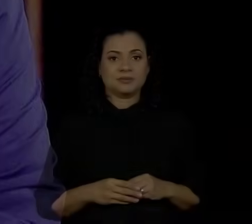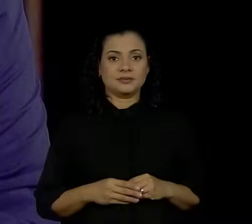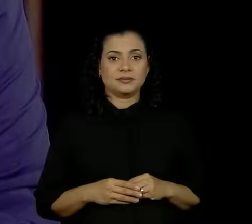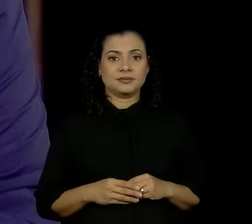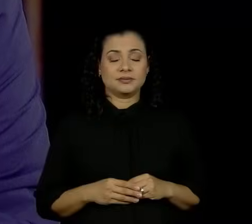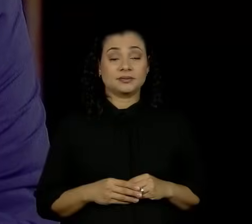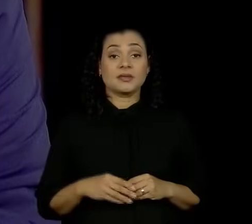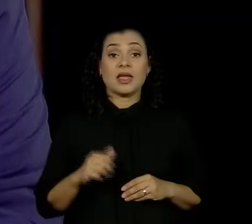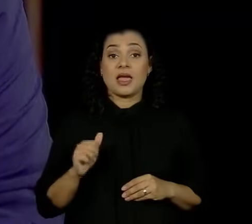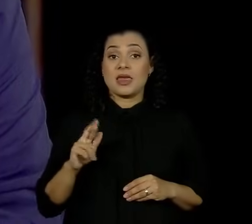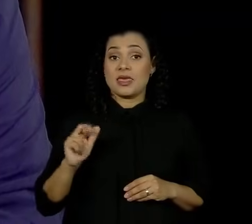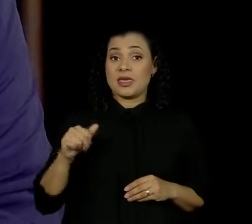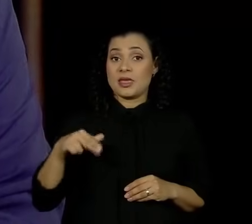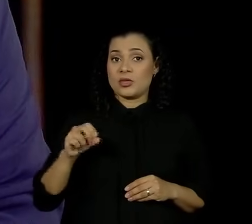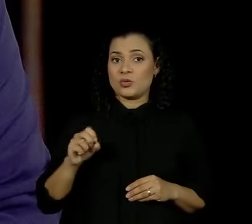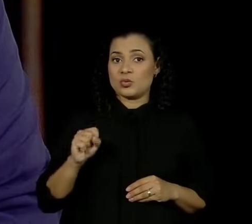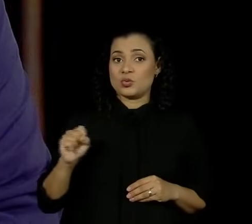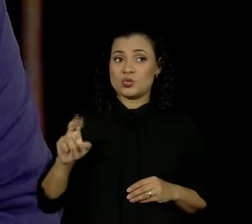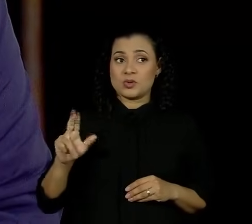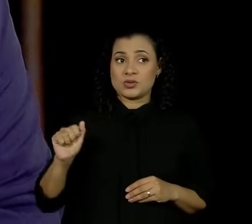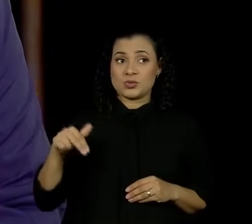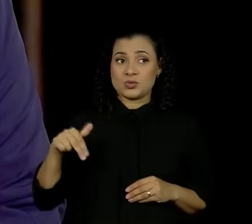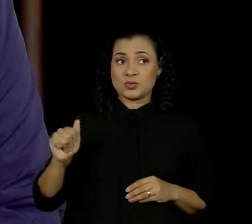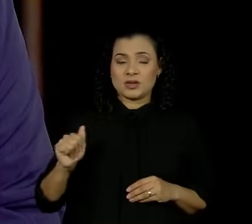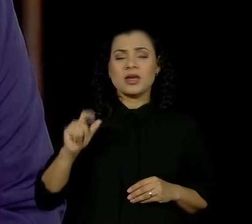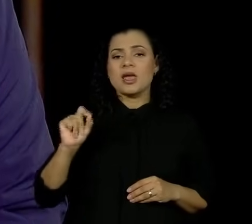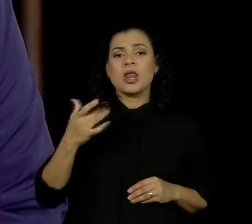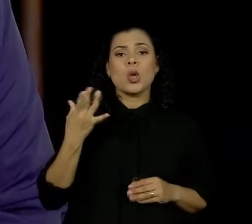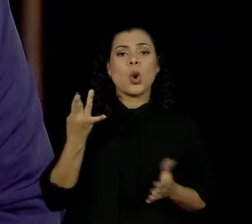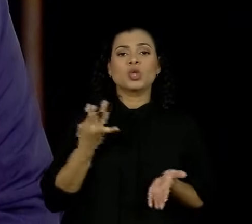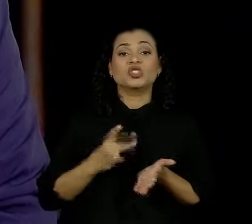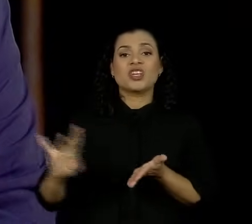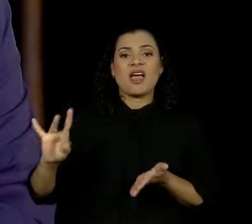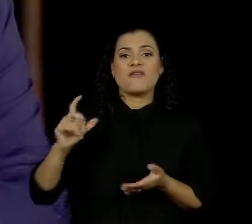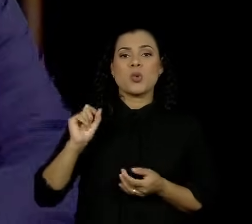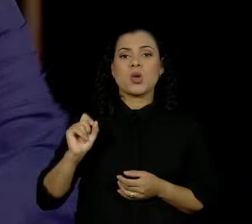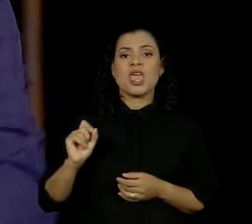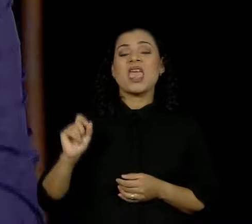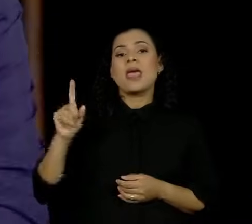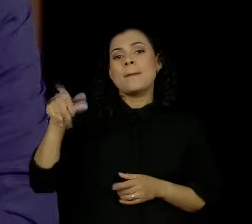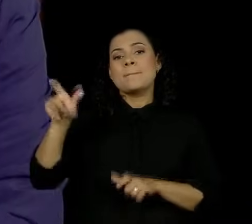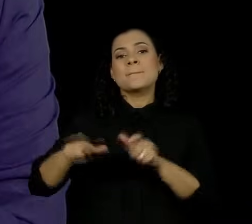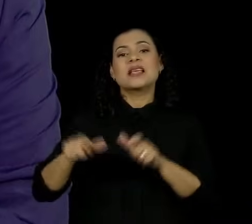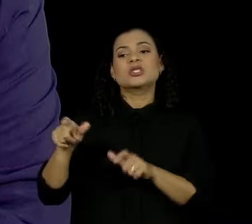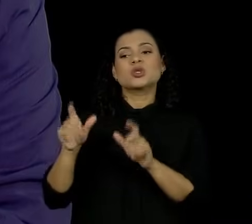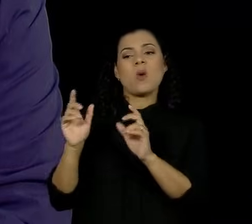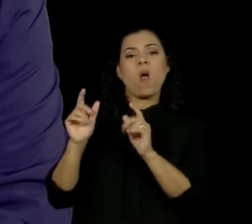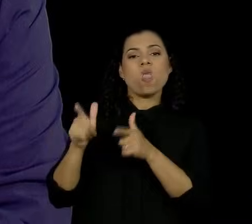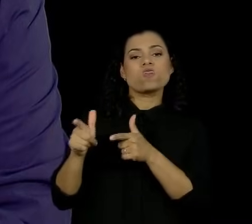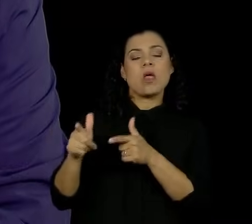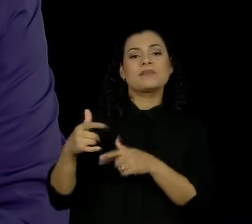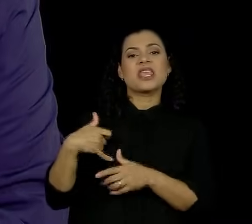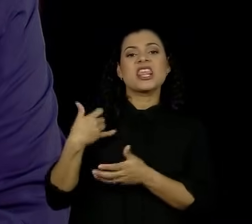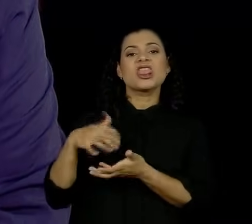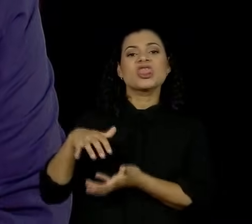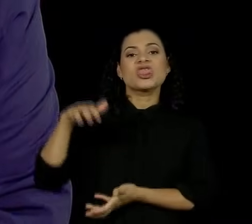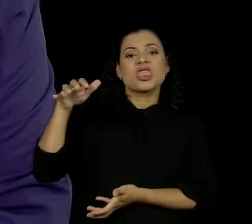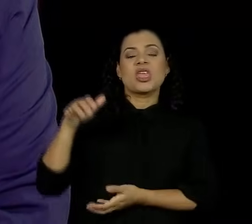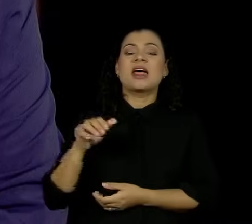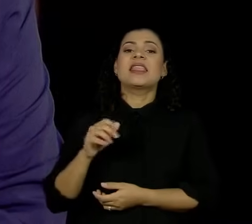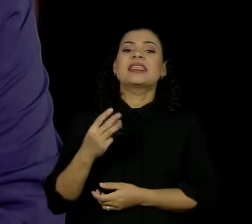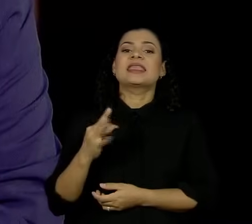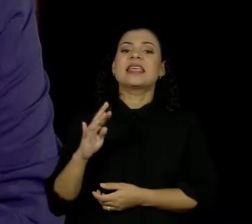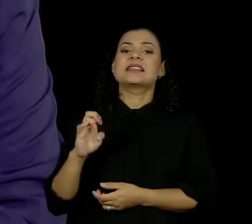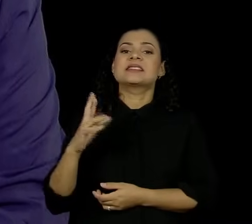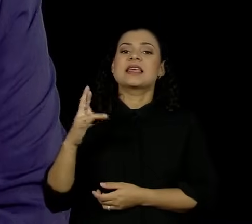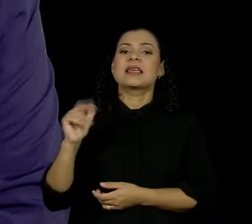Ariano Suassuna detestava a expressão terceira idade e explicava: o ser humano tem 5